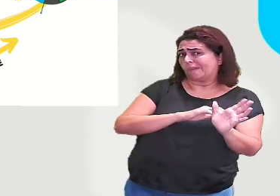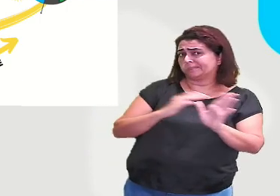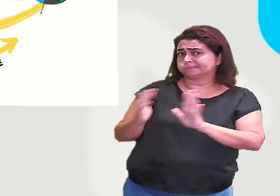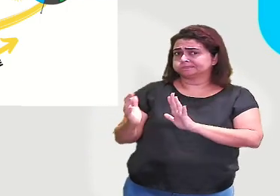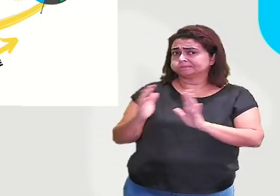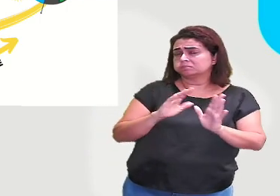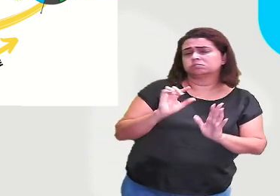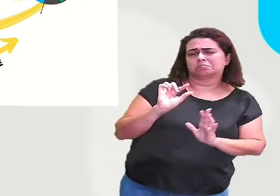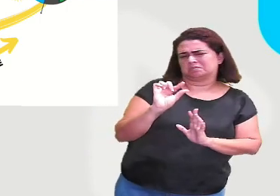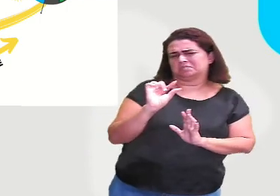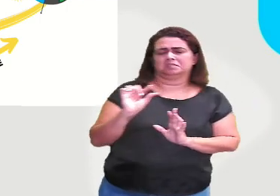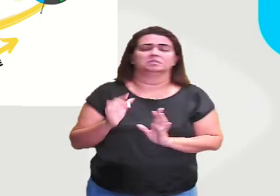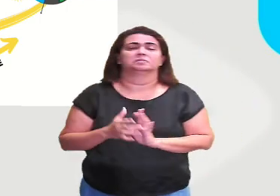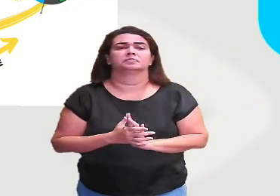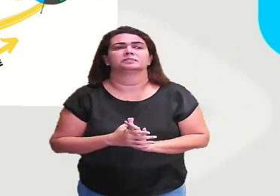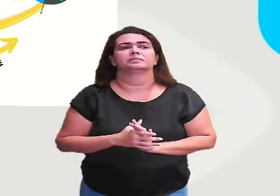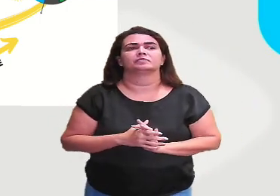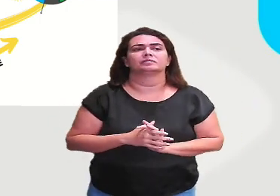o equinócio